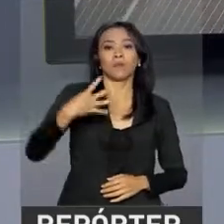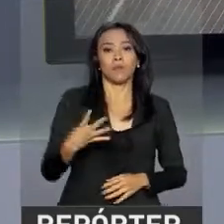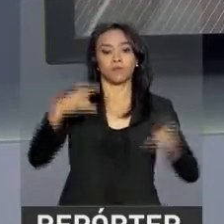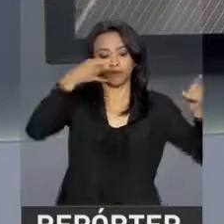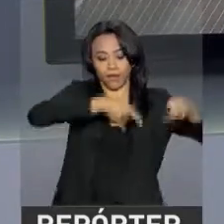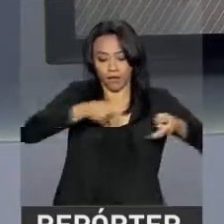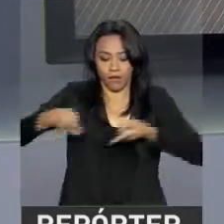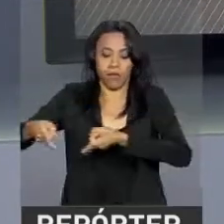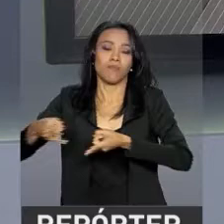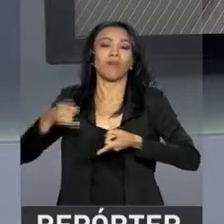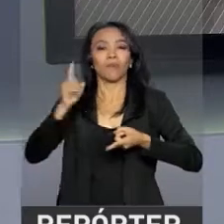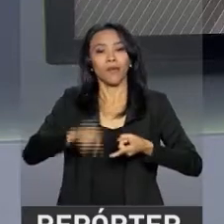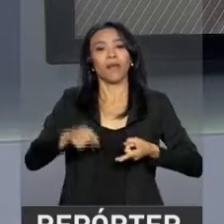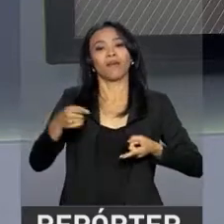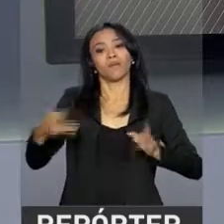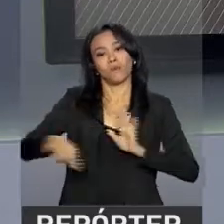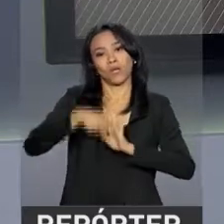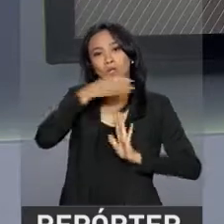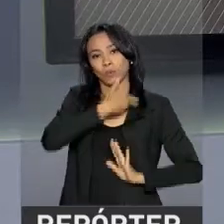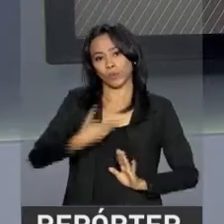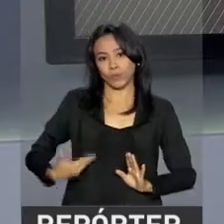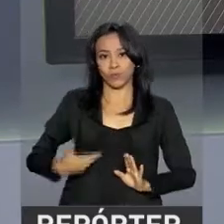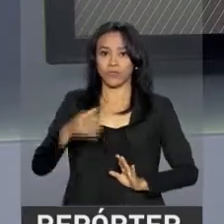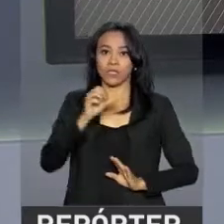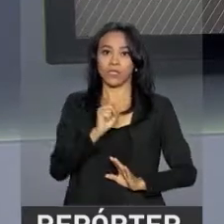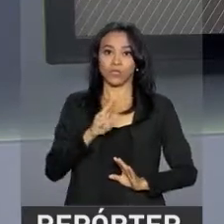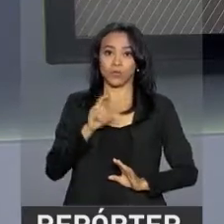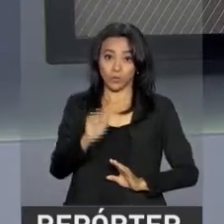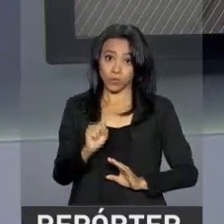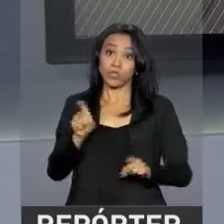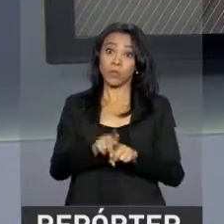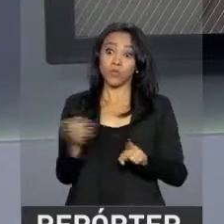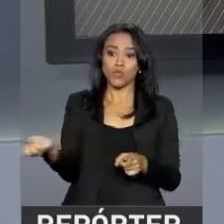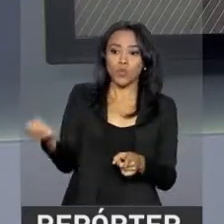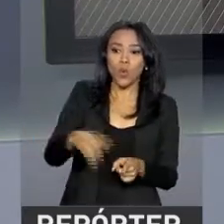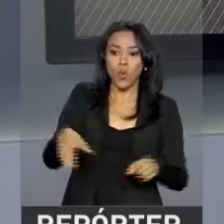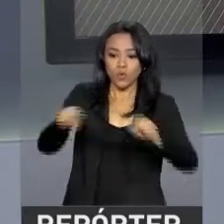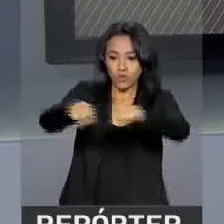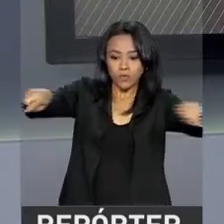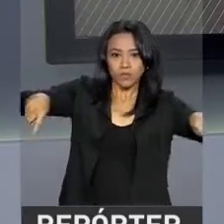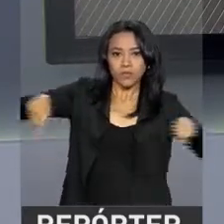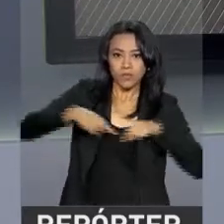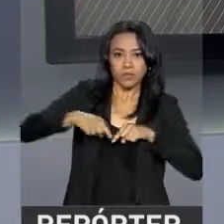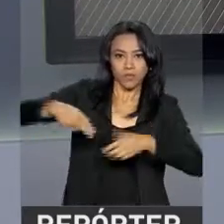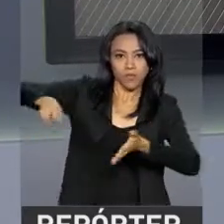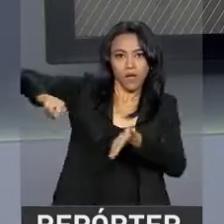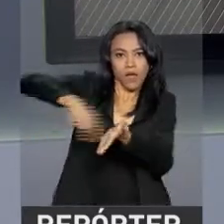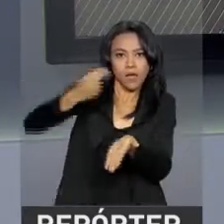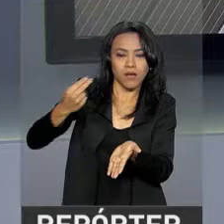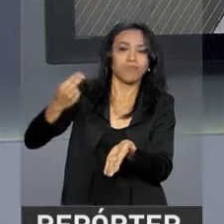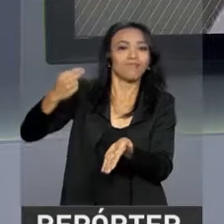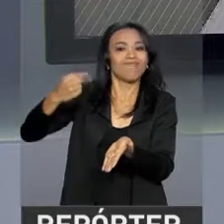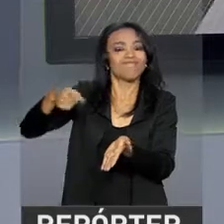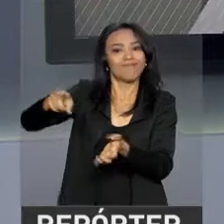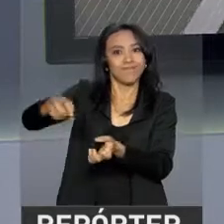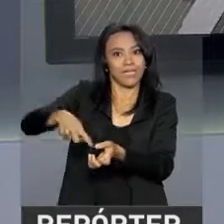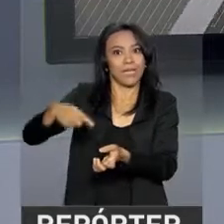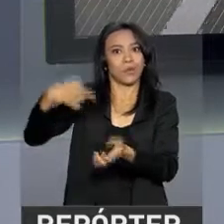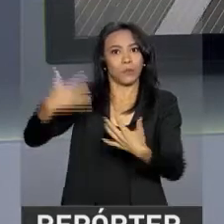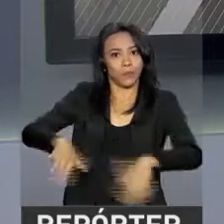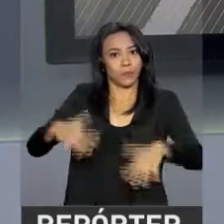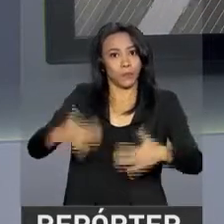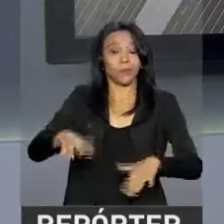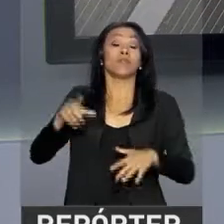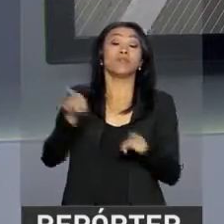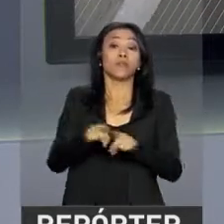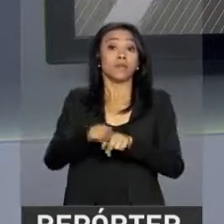do sus no hospital o presidente conheceu um novo centro cirúrgico equipado para operações de alta complexidade de